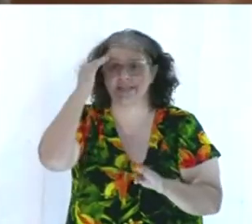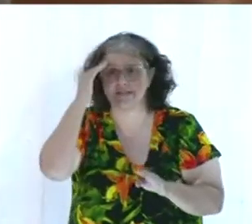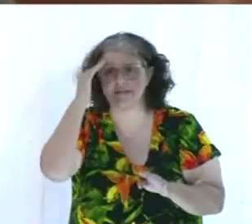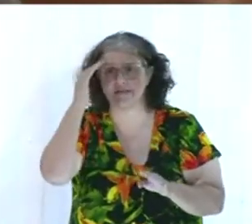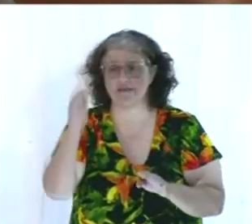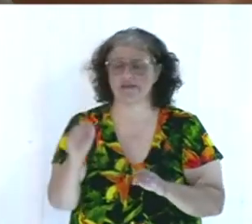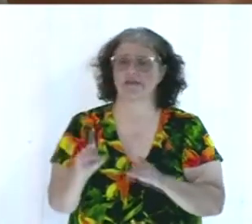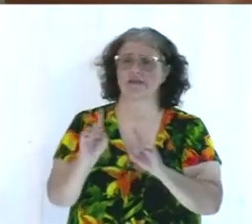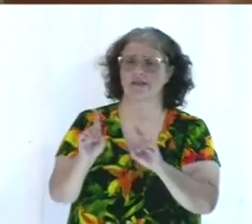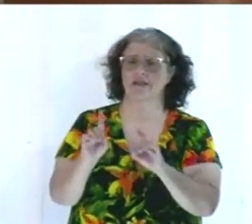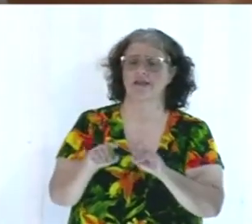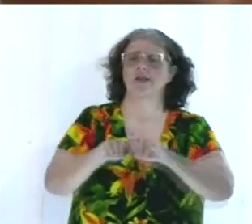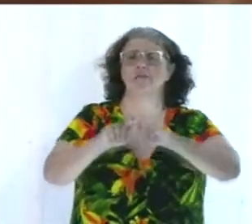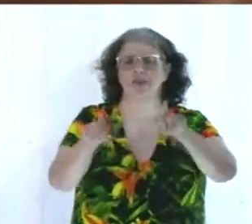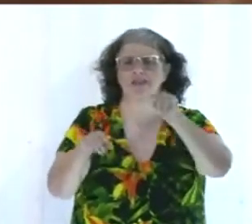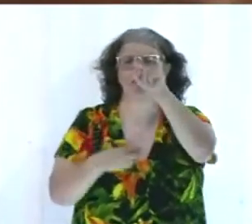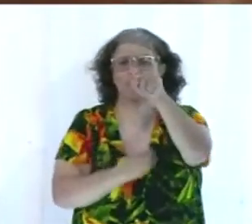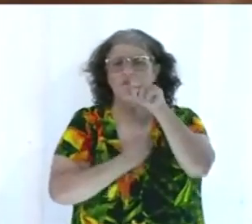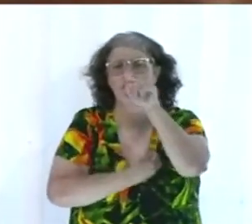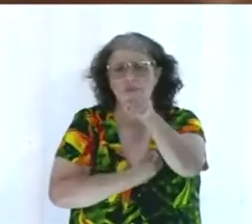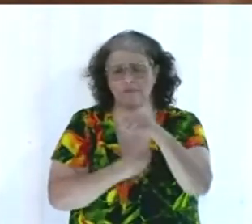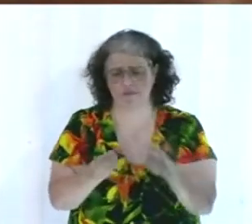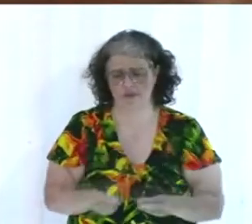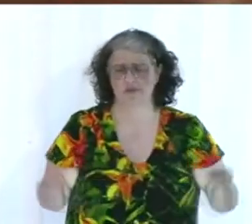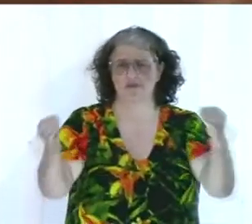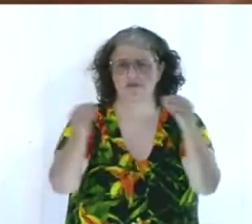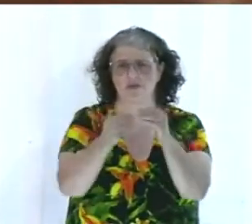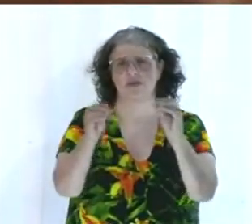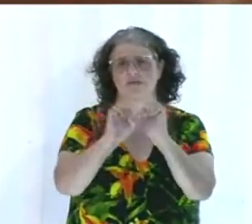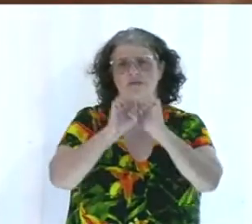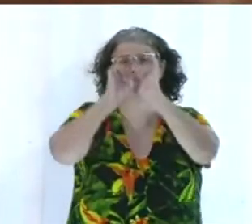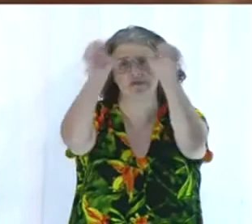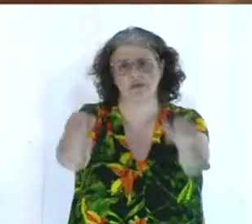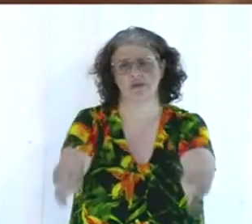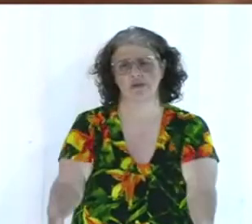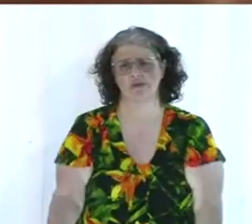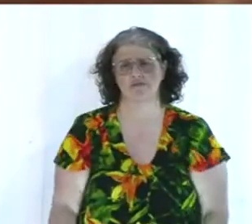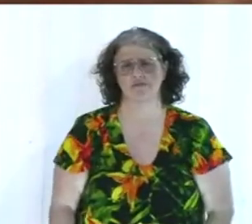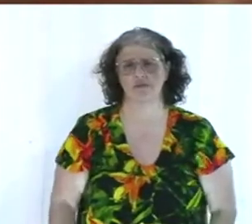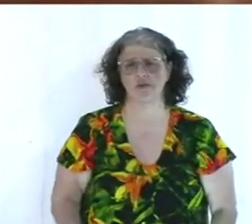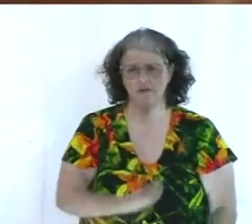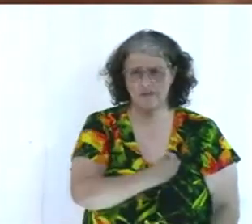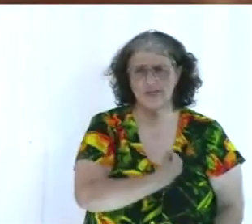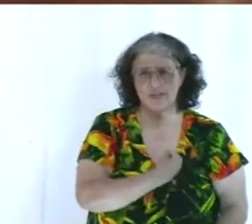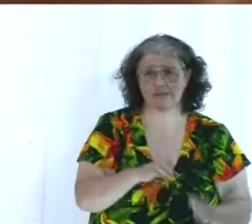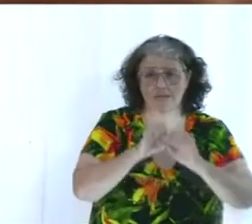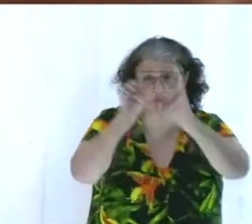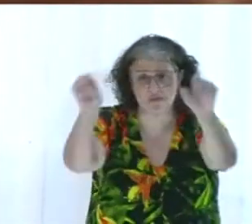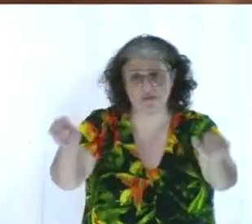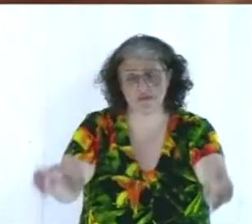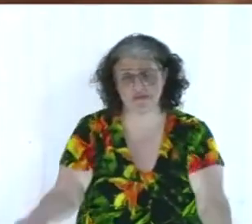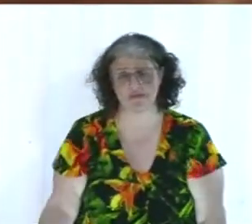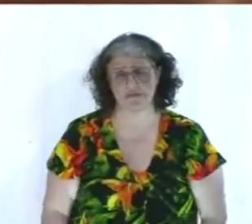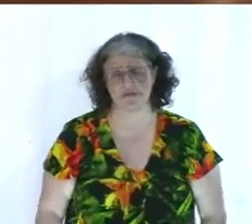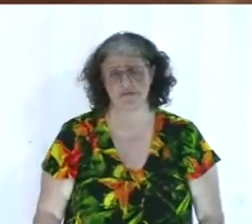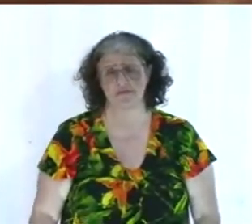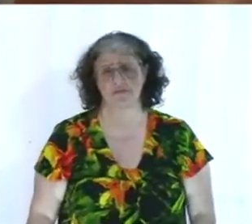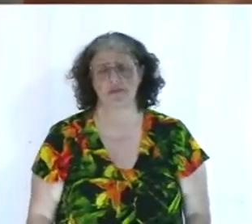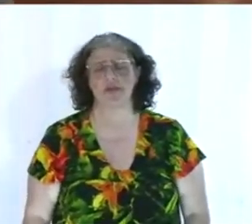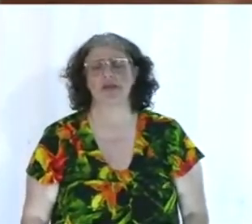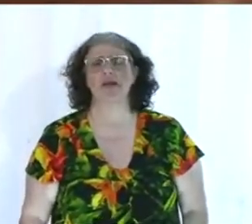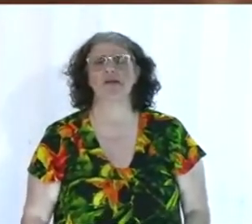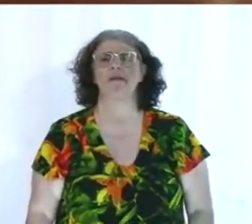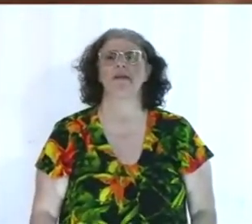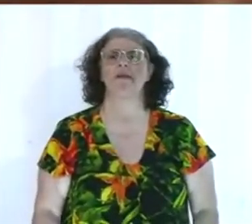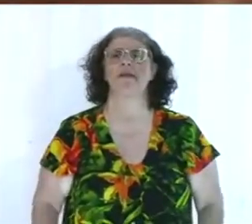digno deste Evangelho, que você ande em novidade de vida, que realmente, como hoje saiu na pastoral do boletim, que